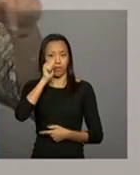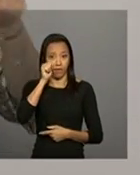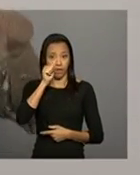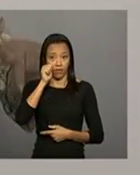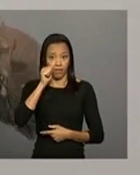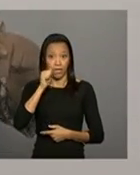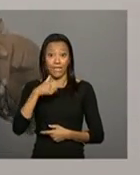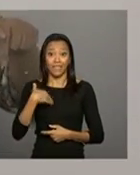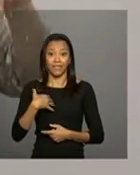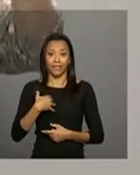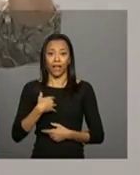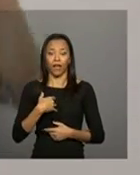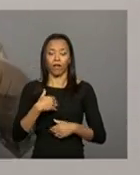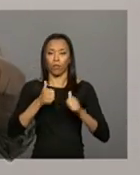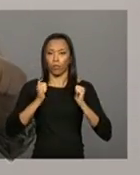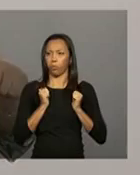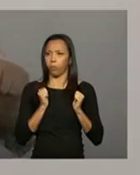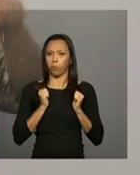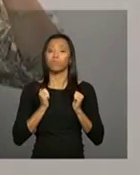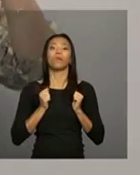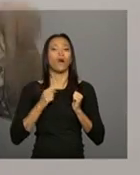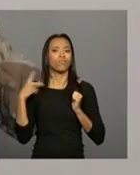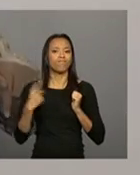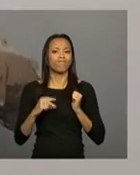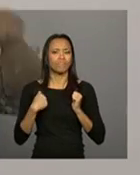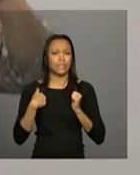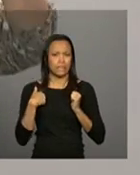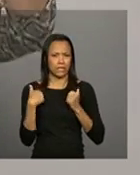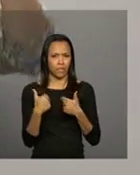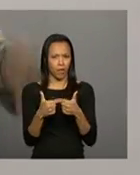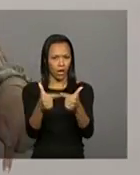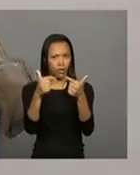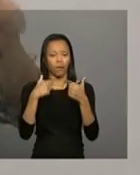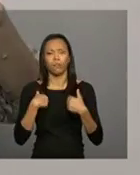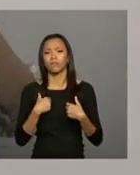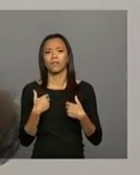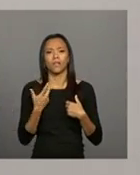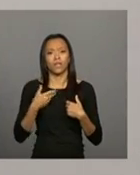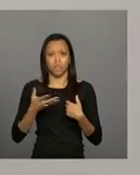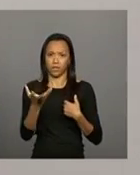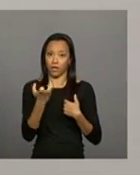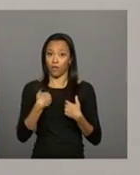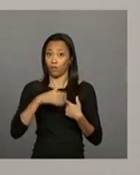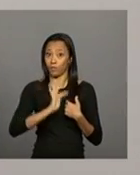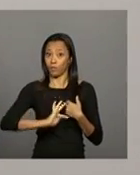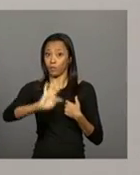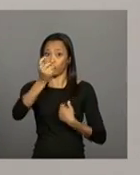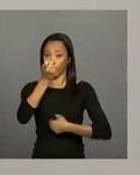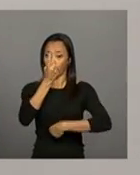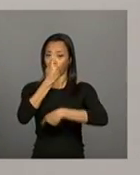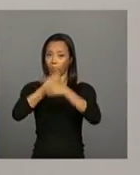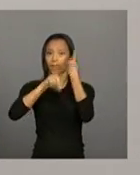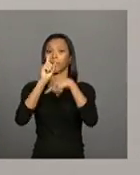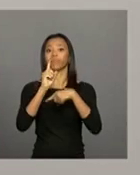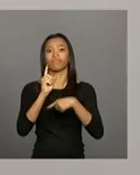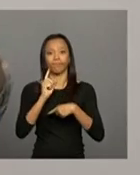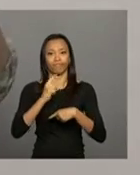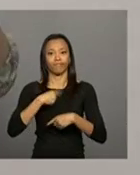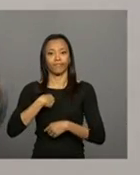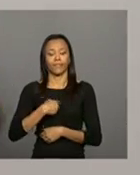de correr atrás da sua oportunidade, do seu negócio de virar empresária. E é interessante